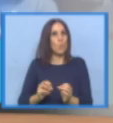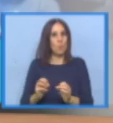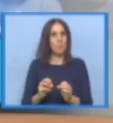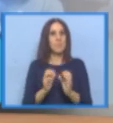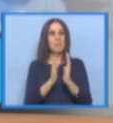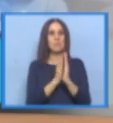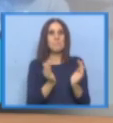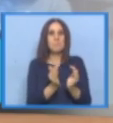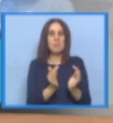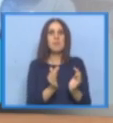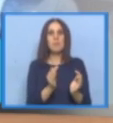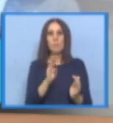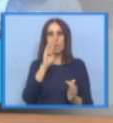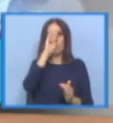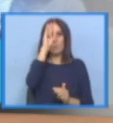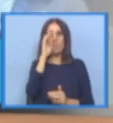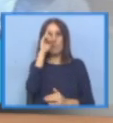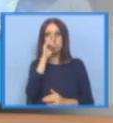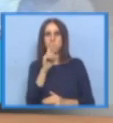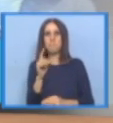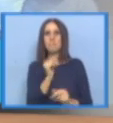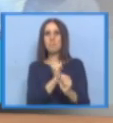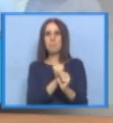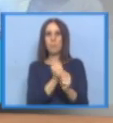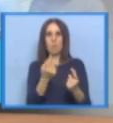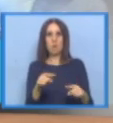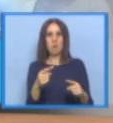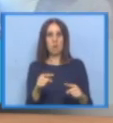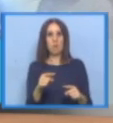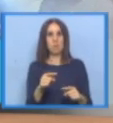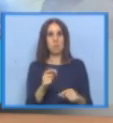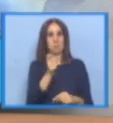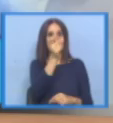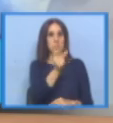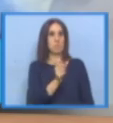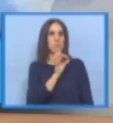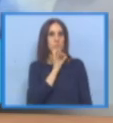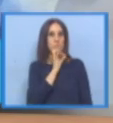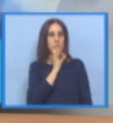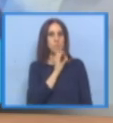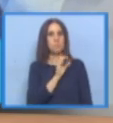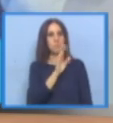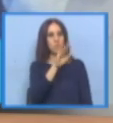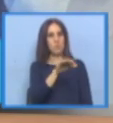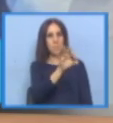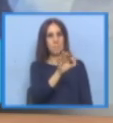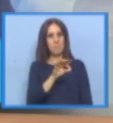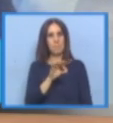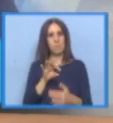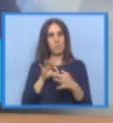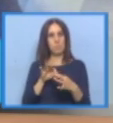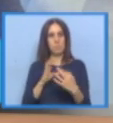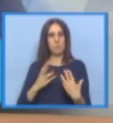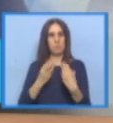dioceses mais pequenas onde o Papa reconhece o trabalho do seu bispo e os chama para colaborarem com